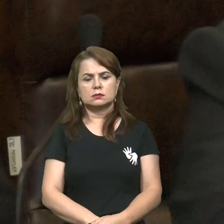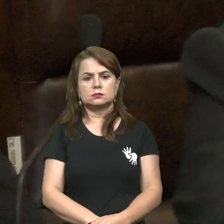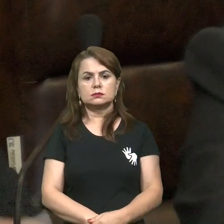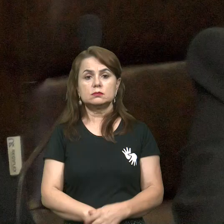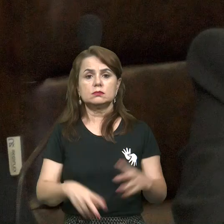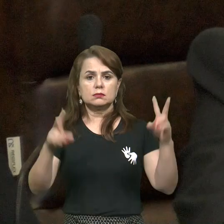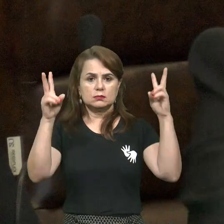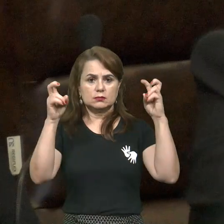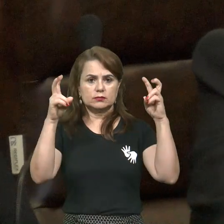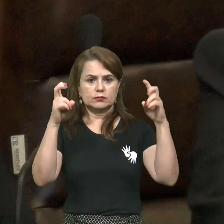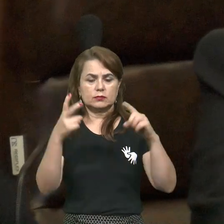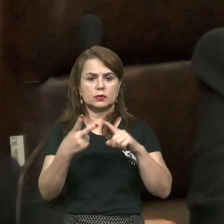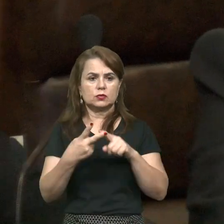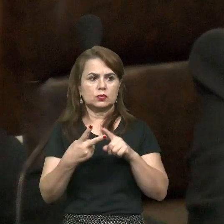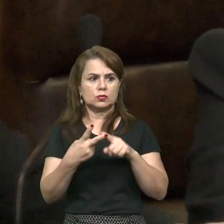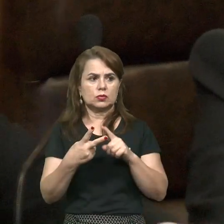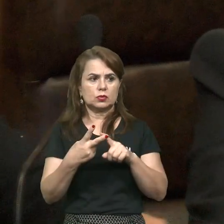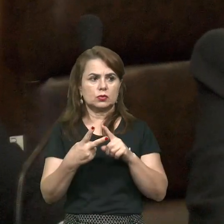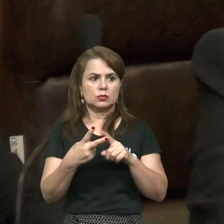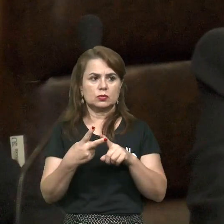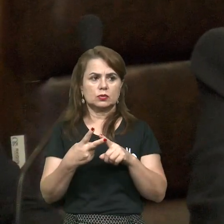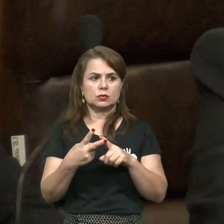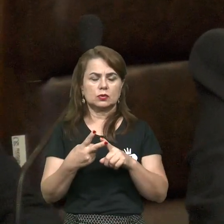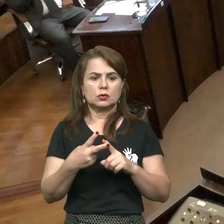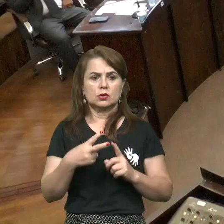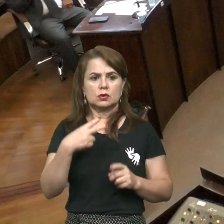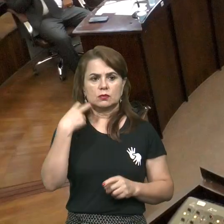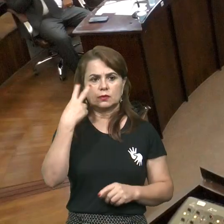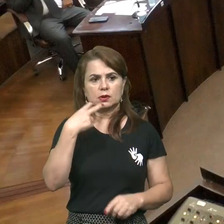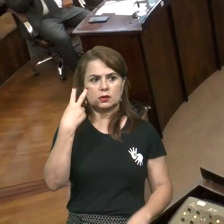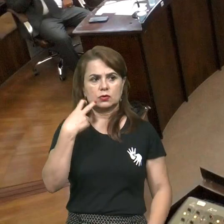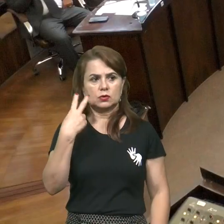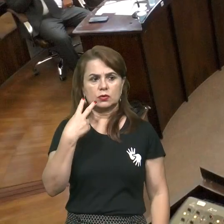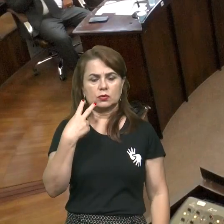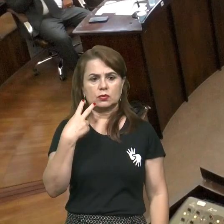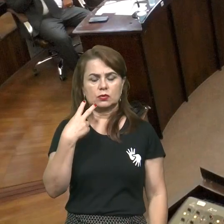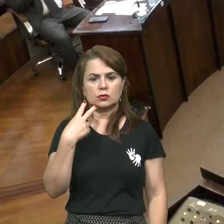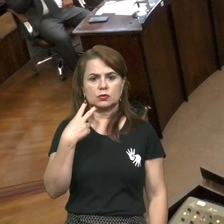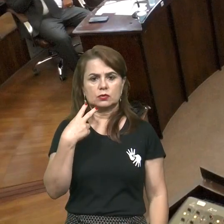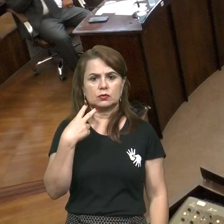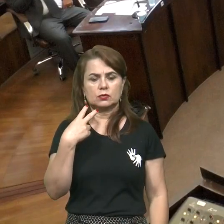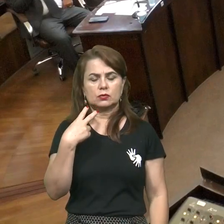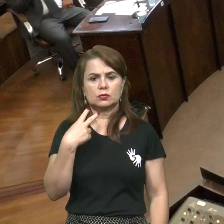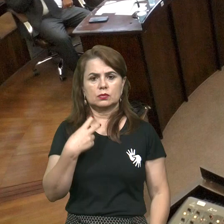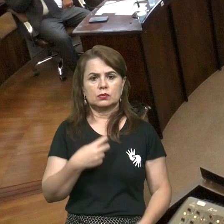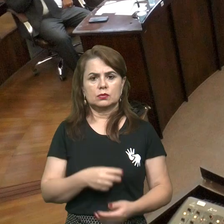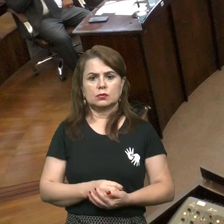Item 2. Senhor presidente, pela ordem. Pela ordem, vereador.